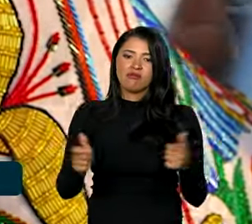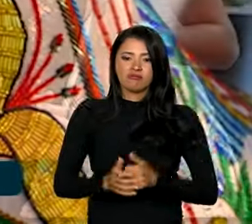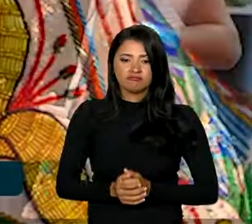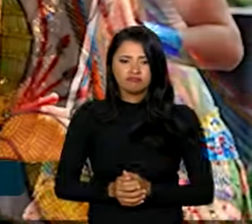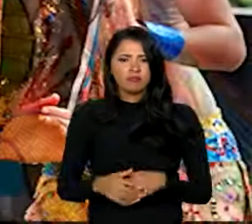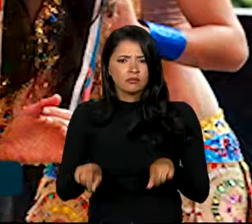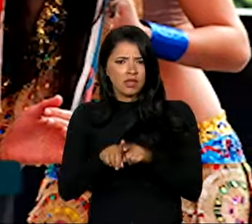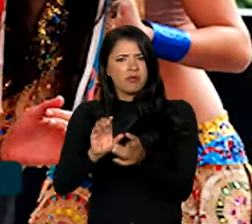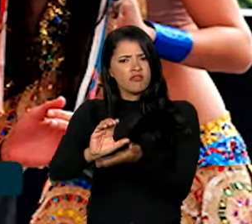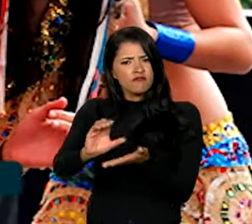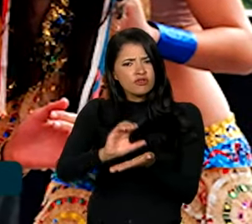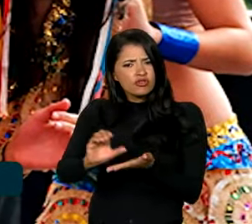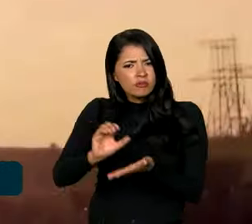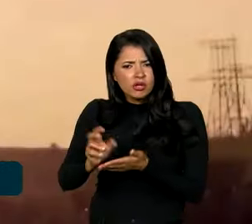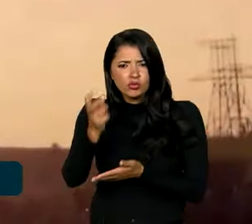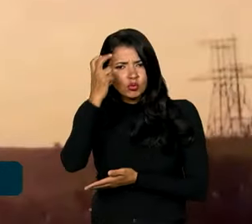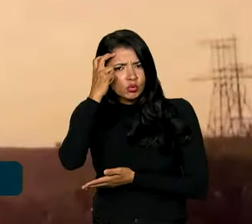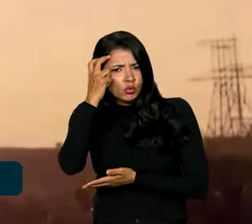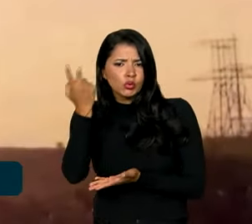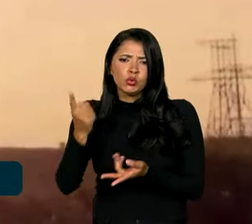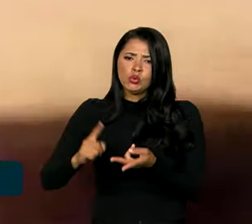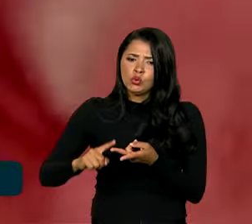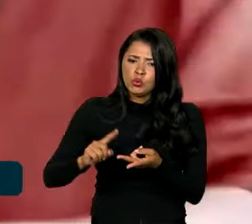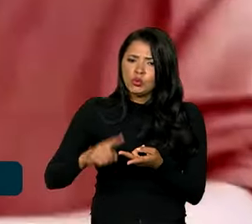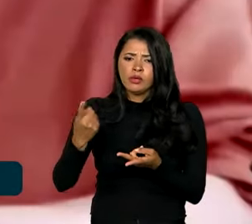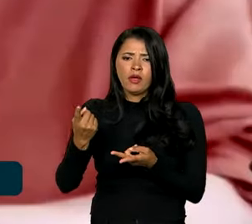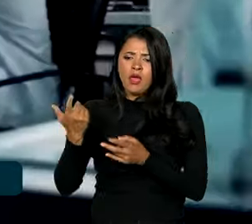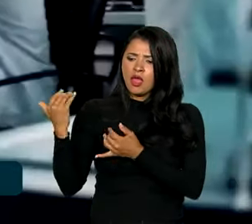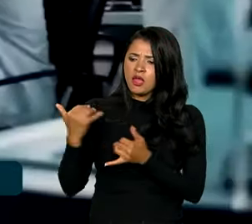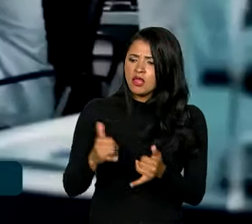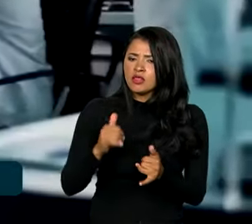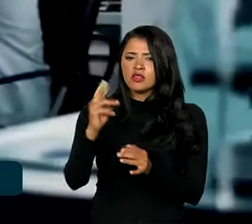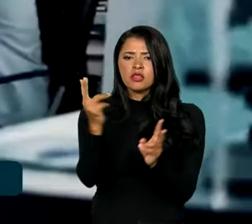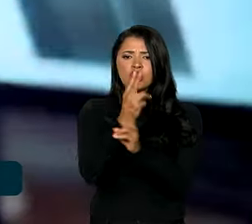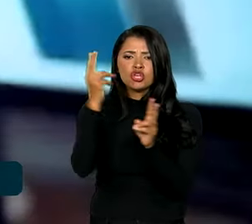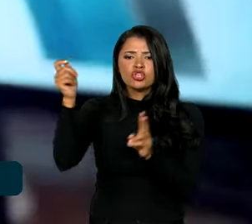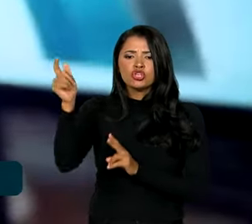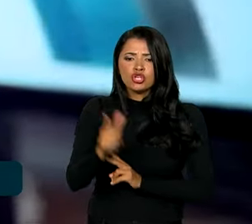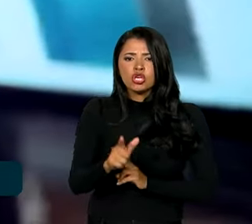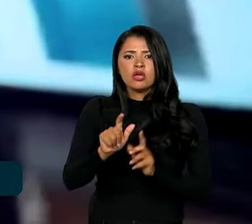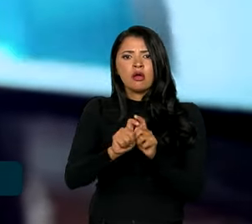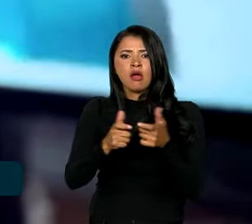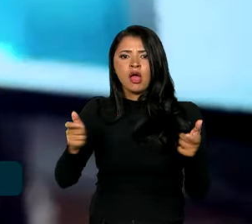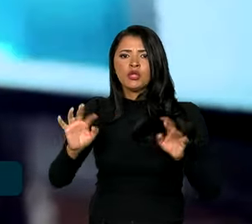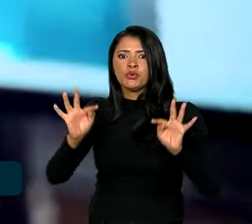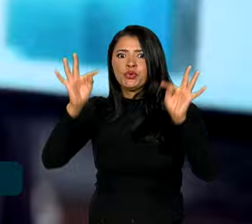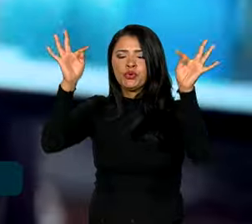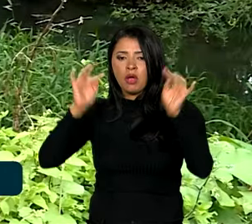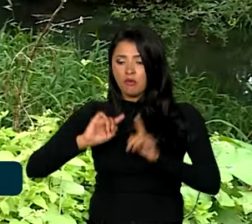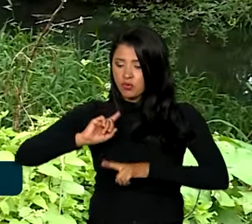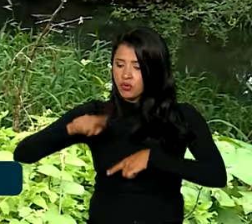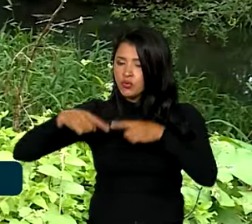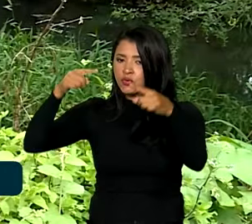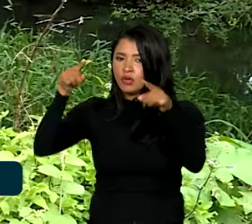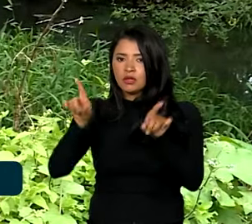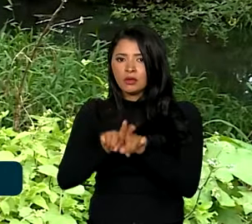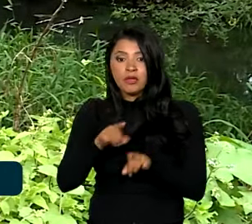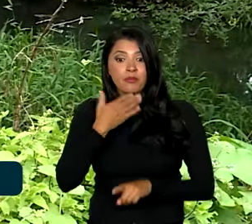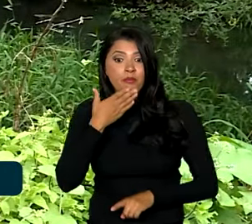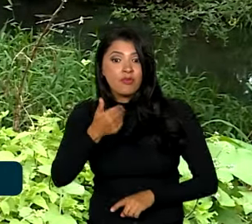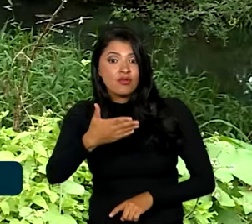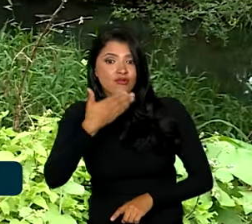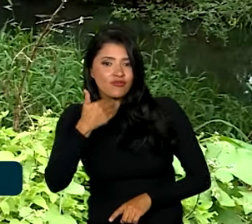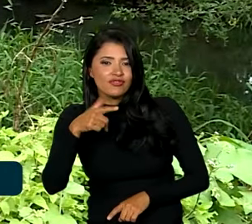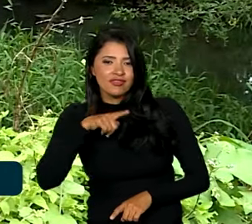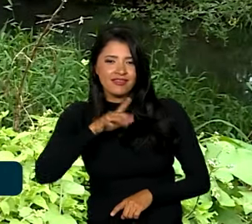nos investimentos em cultura, transmissão de energia e expansão tecnológica. Além de melhorias